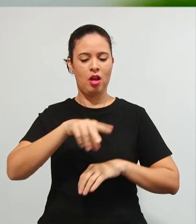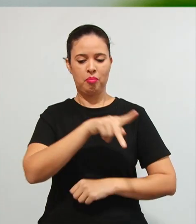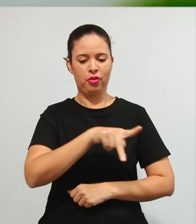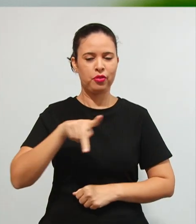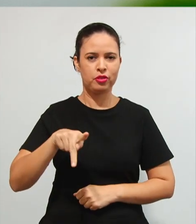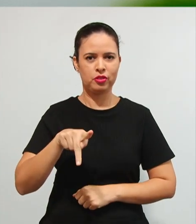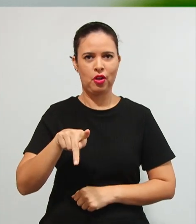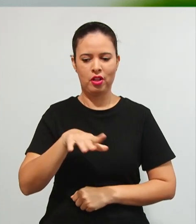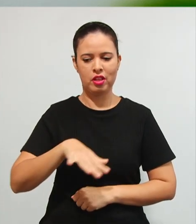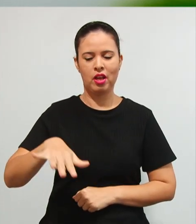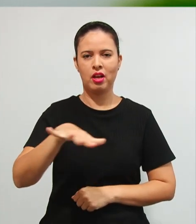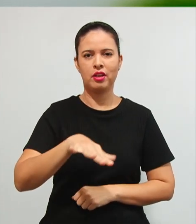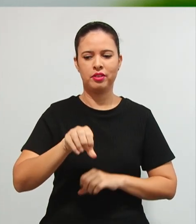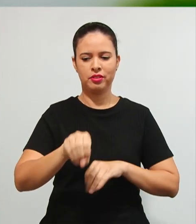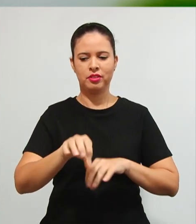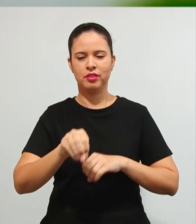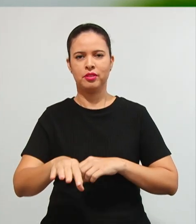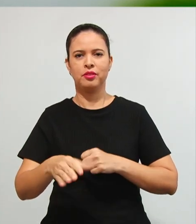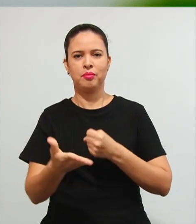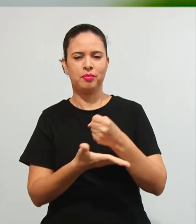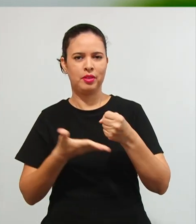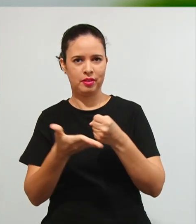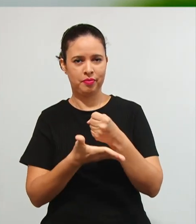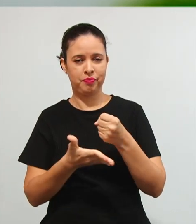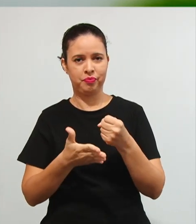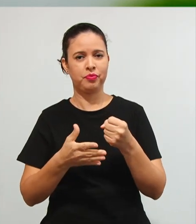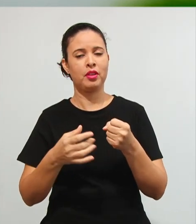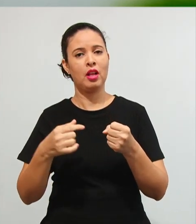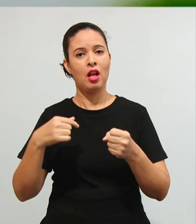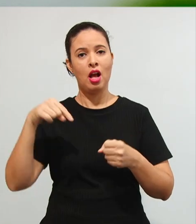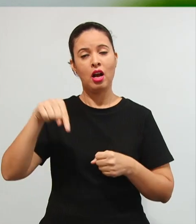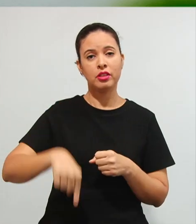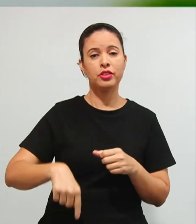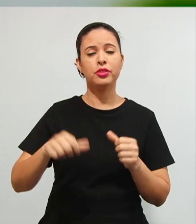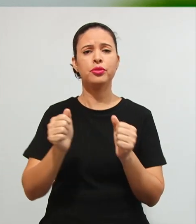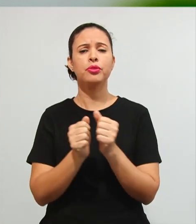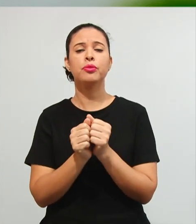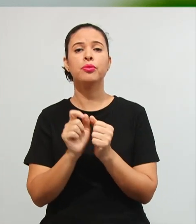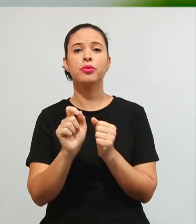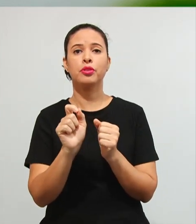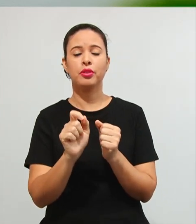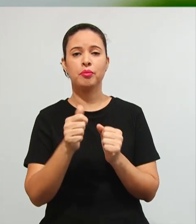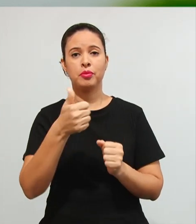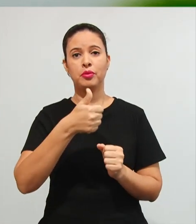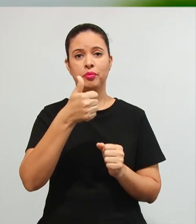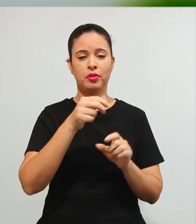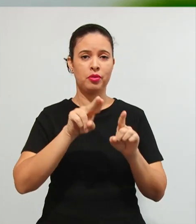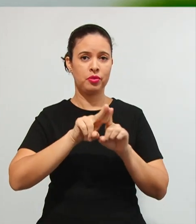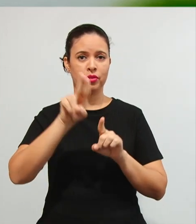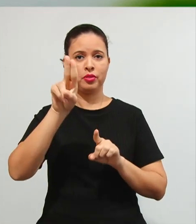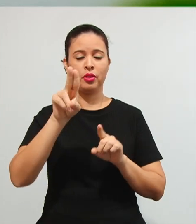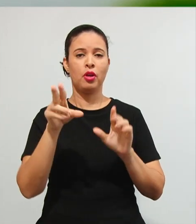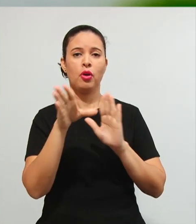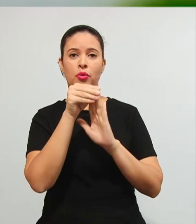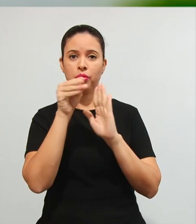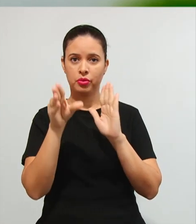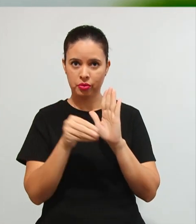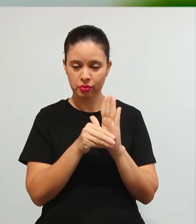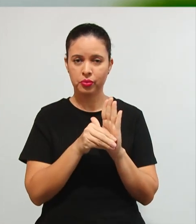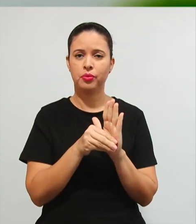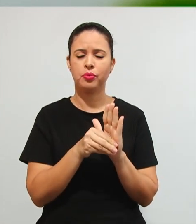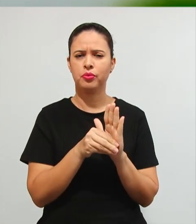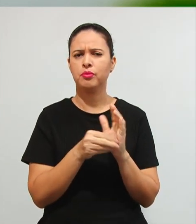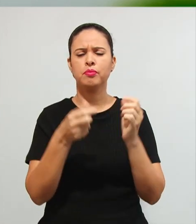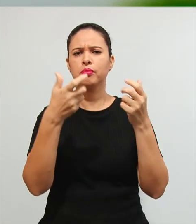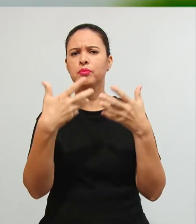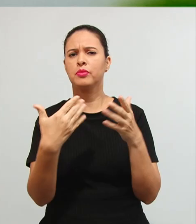na Educação Básica. Me chamo Rafael Nink e nessa aula veremos a primeira unidade de conteúdo e vamos falar um